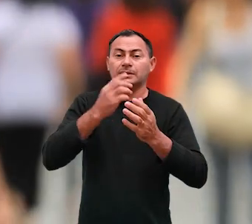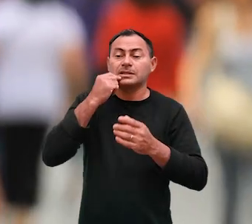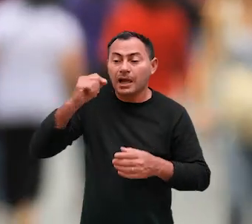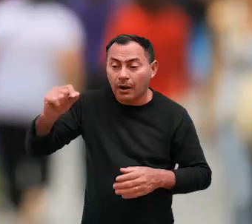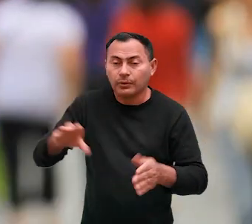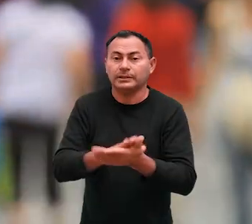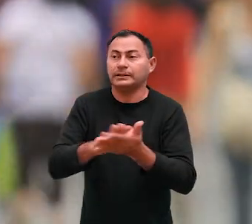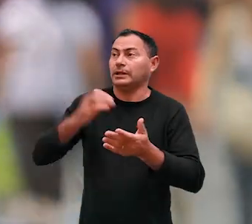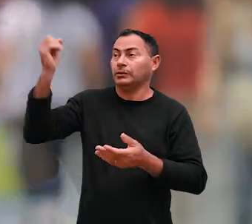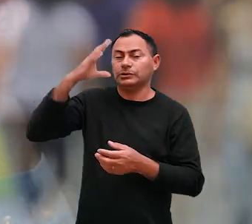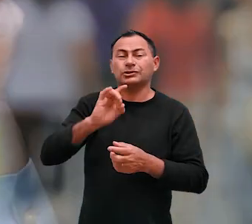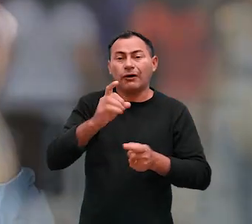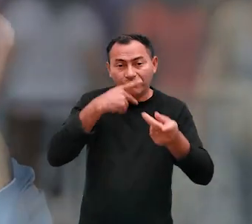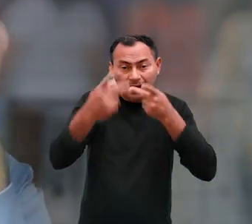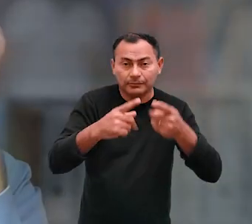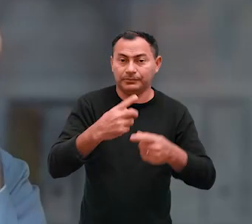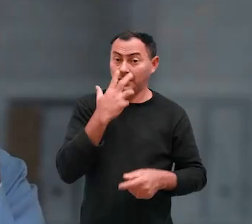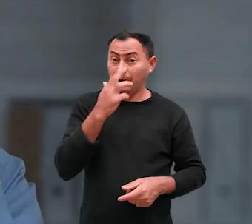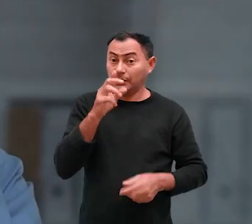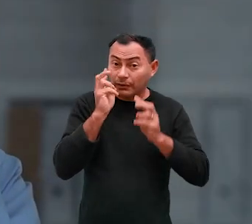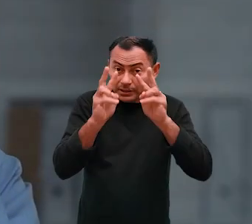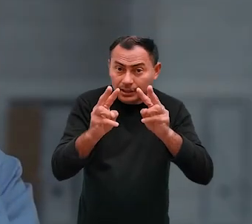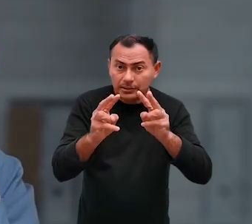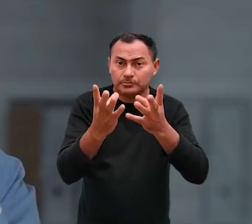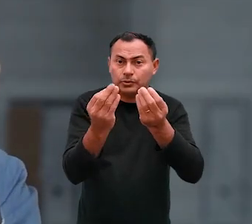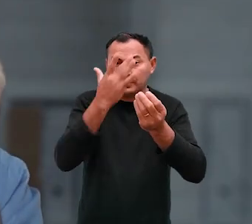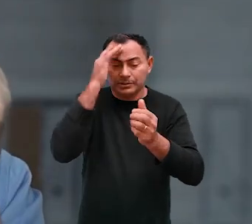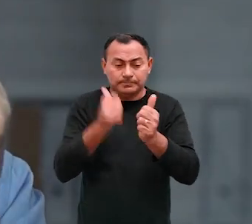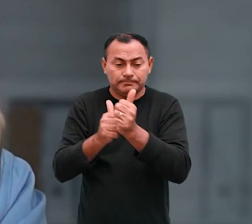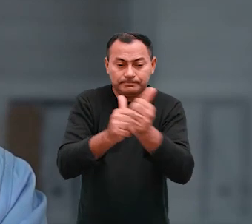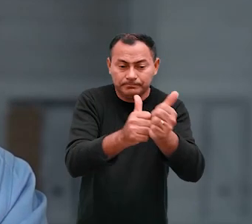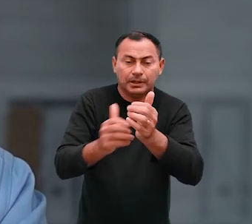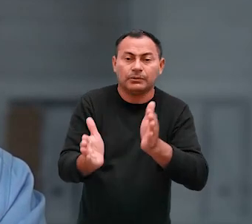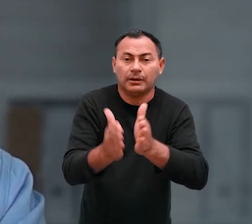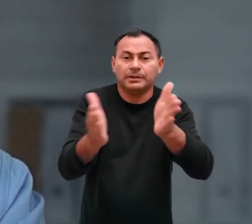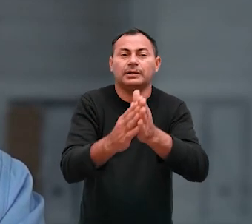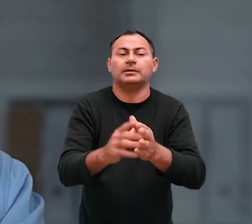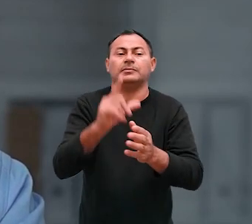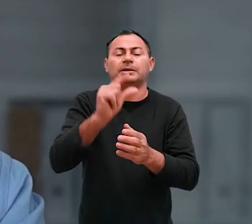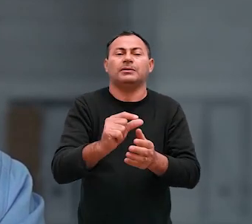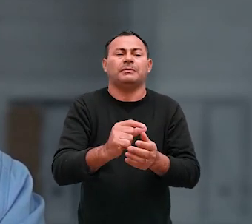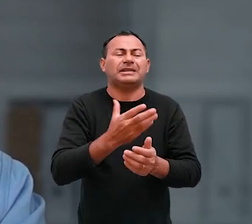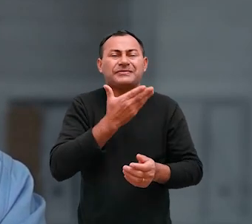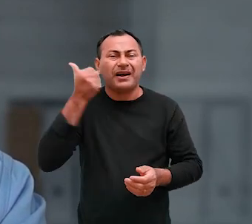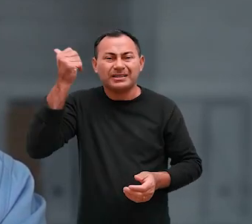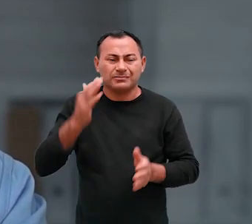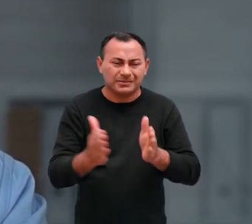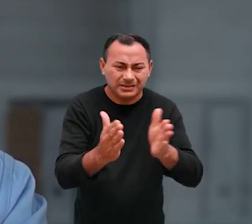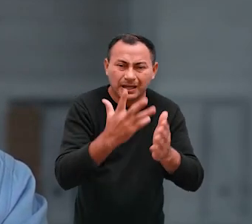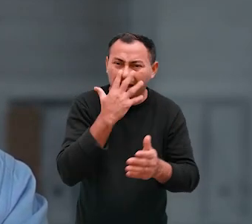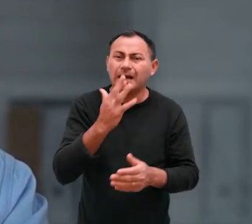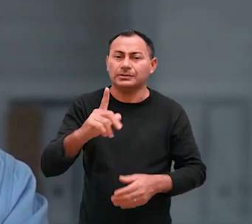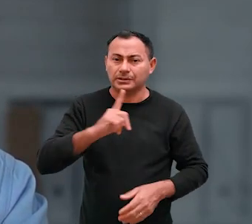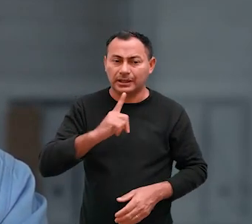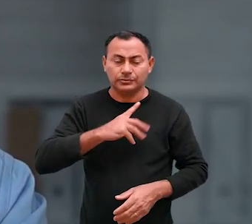luz, apenas dizem que são. Eu acho que se você observar esses muitos que seguem pelo caminho da menor resistência e que acham